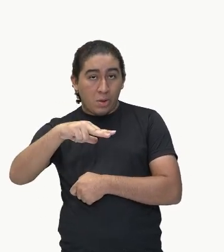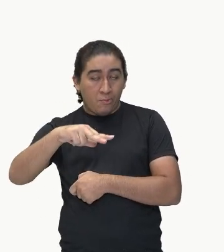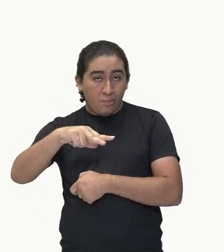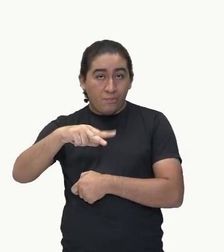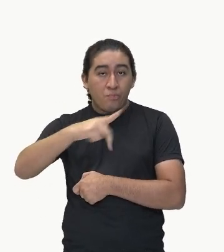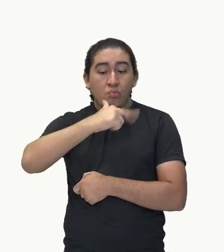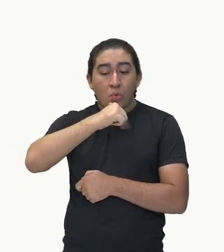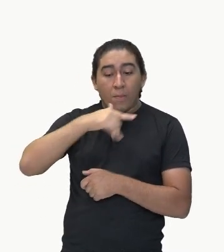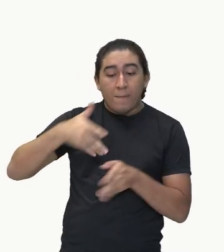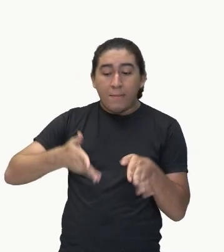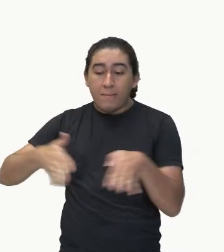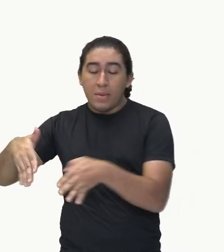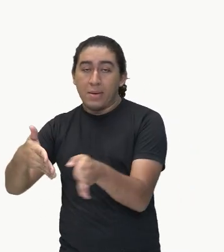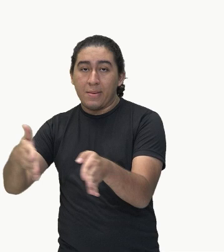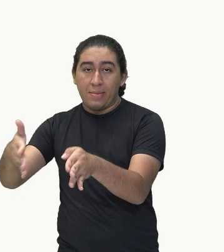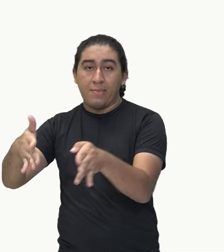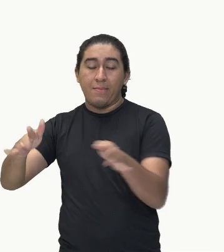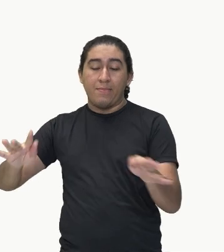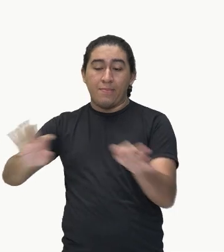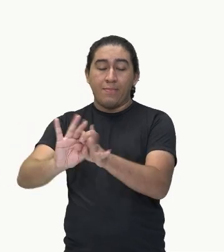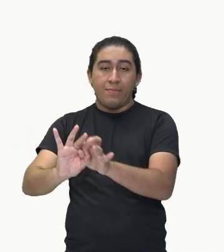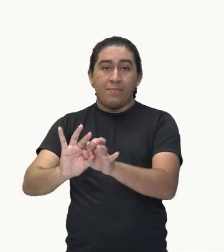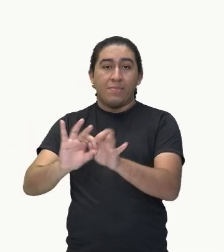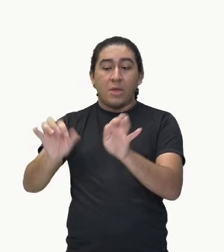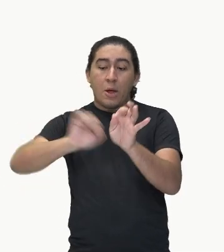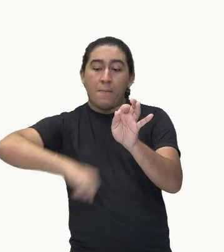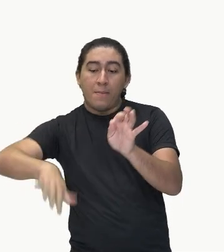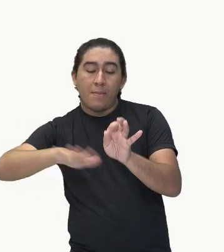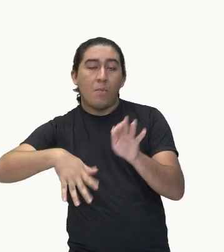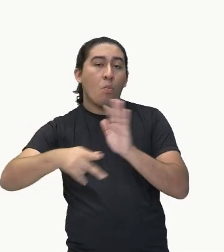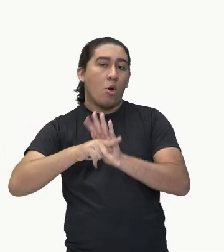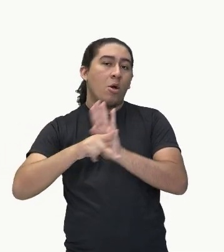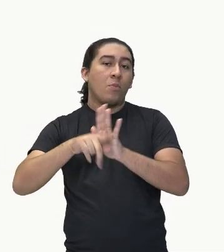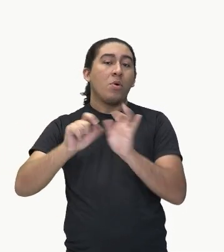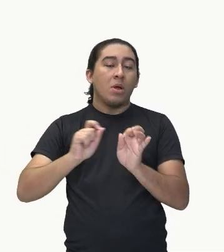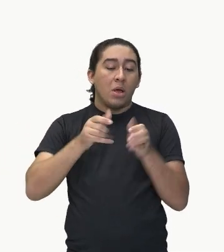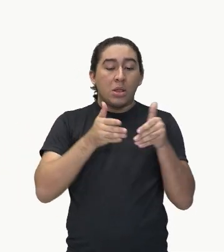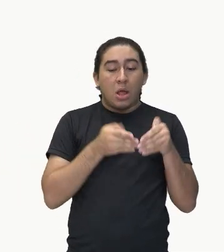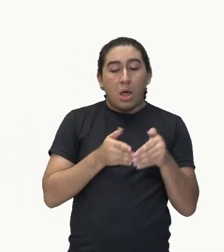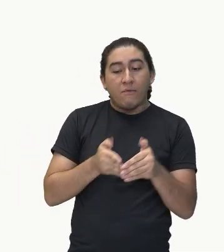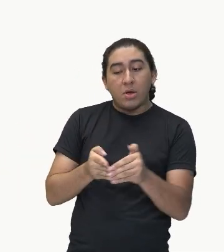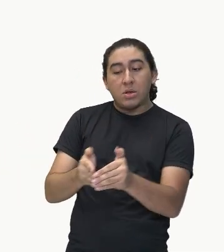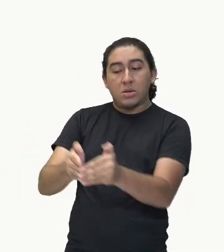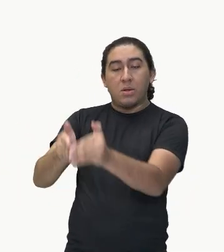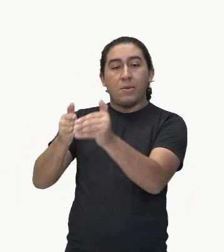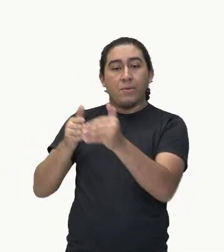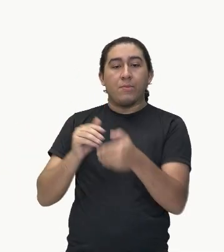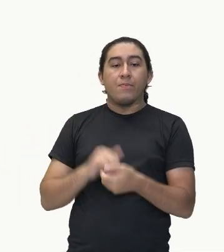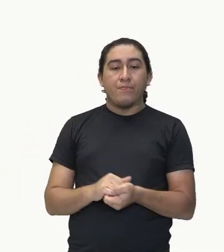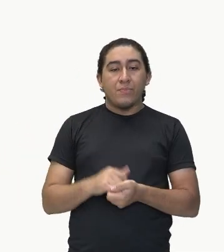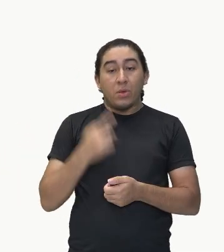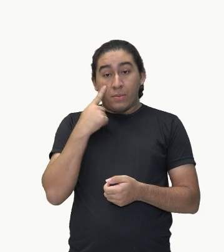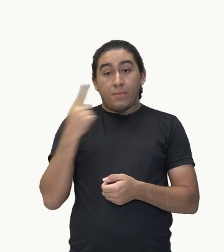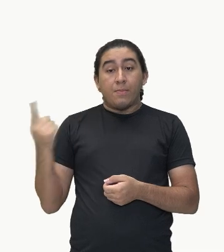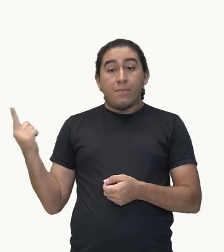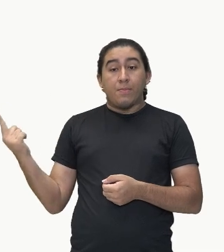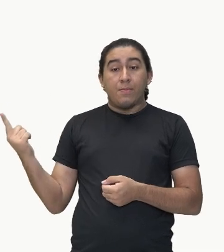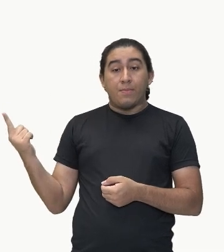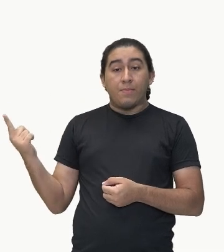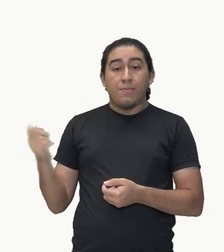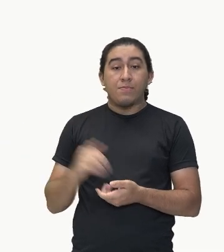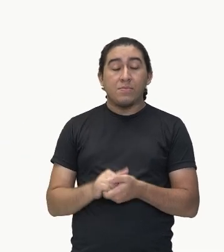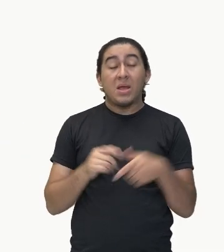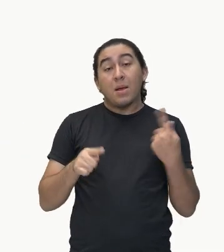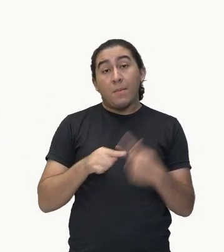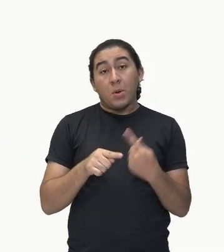relação em especial relacionada às navegações. Então, quando ele fala aqui por te cruzarmos, é justamente porque